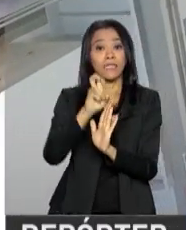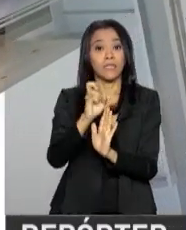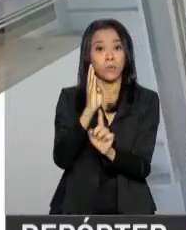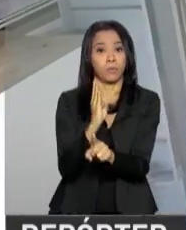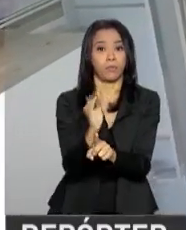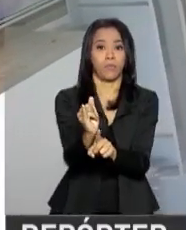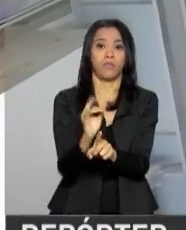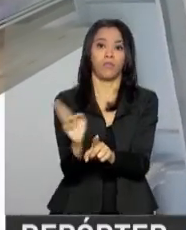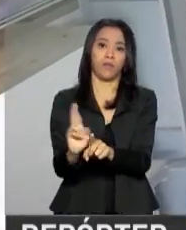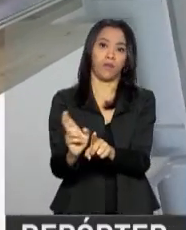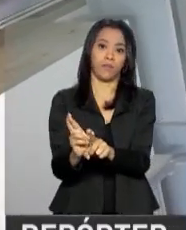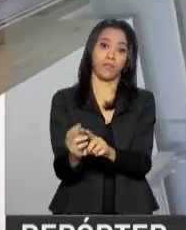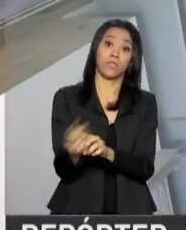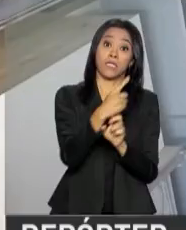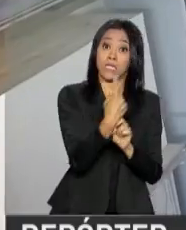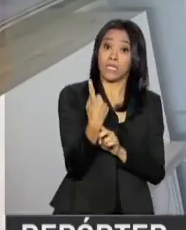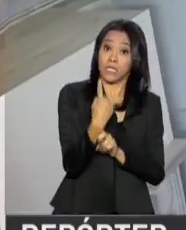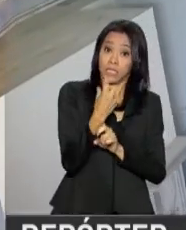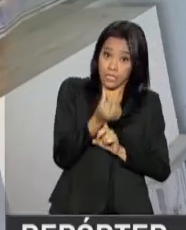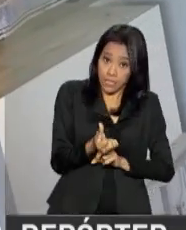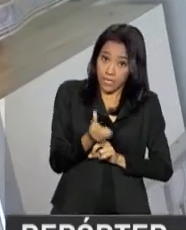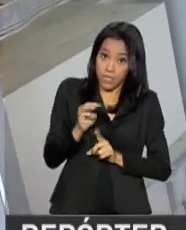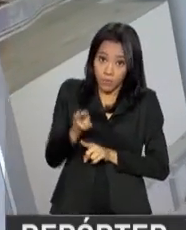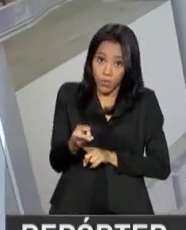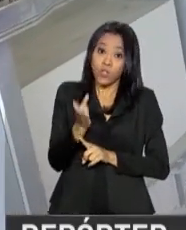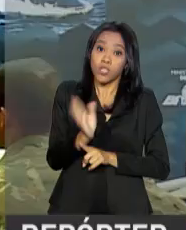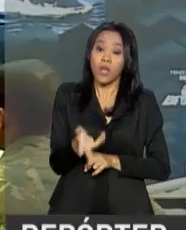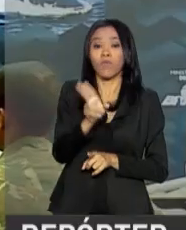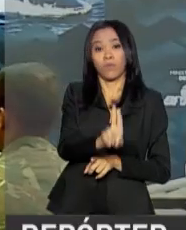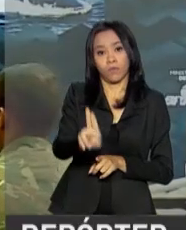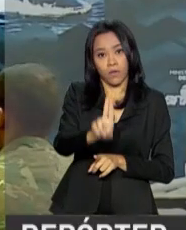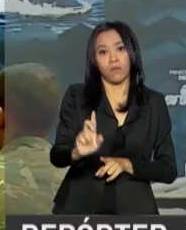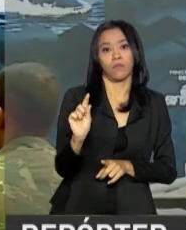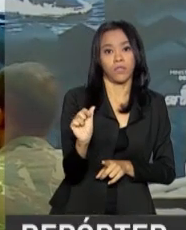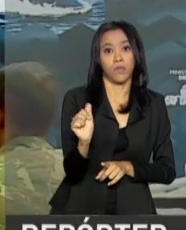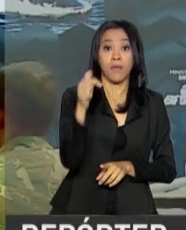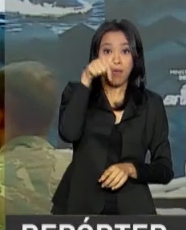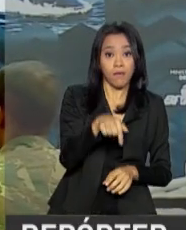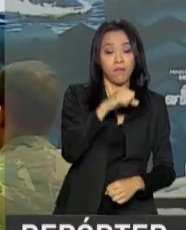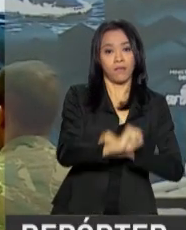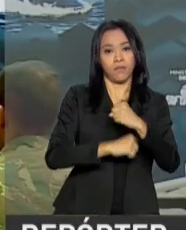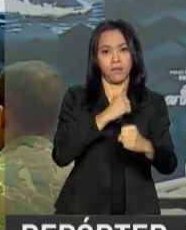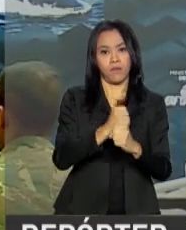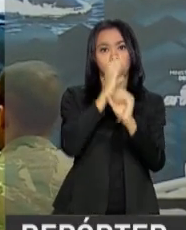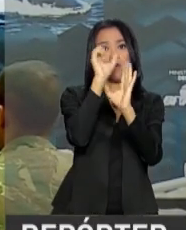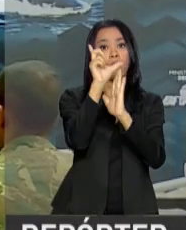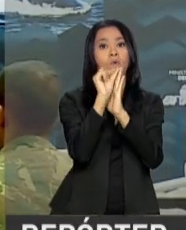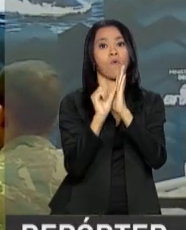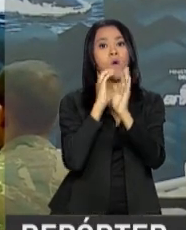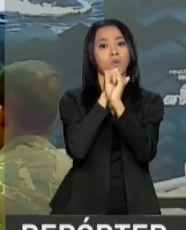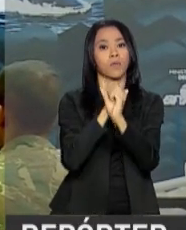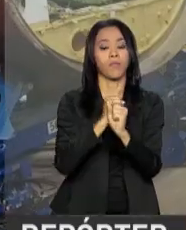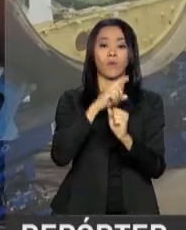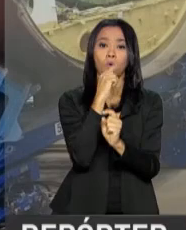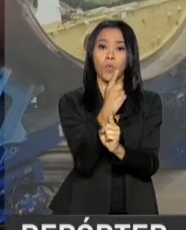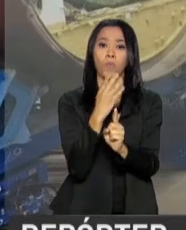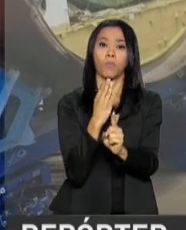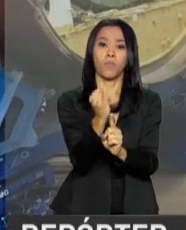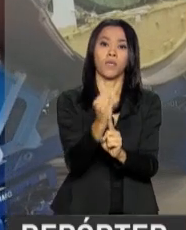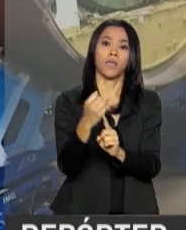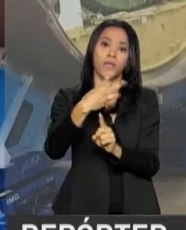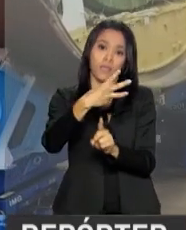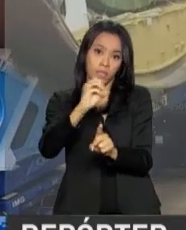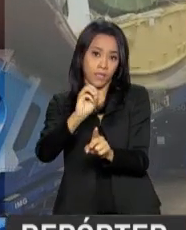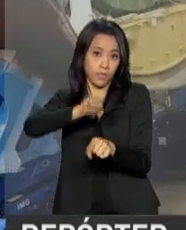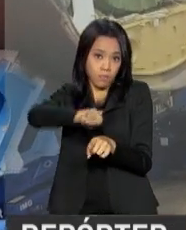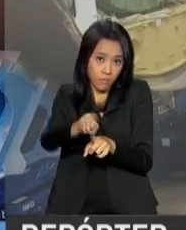reais, dos quais 16 bilhões já foram executados. Só neste ano, o orçamento é de 1 bilhão e 300